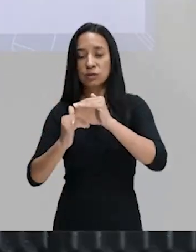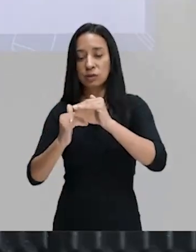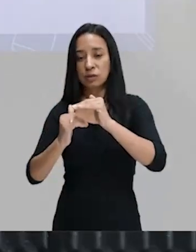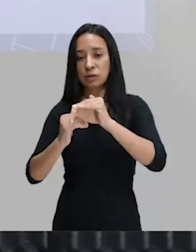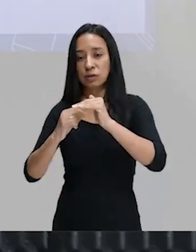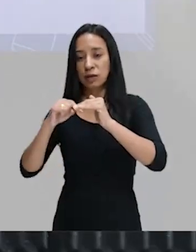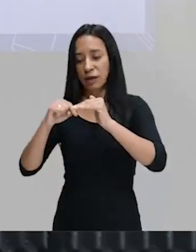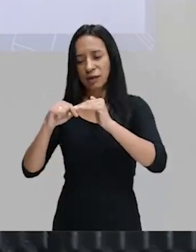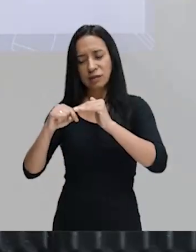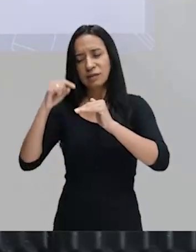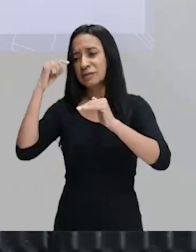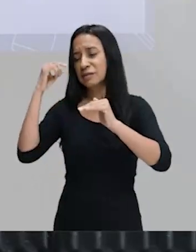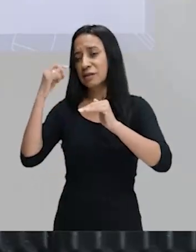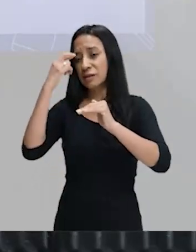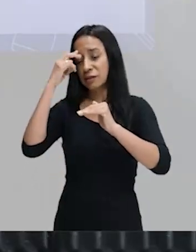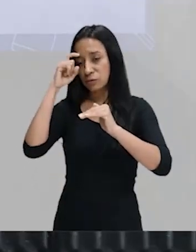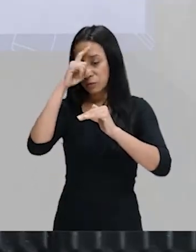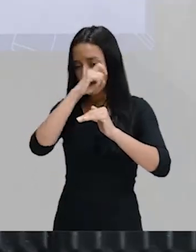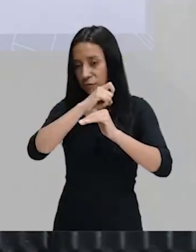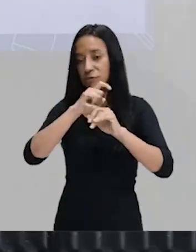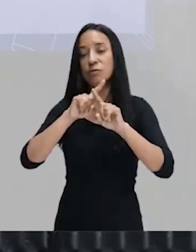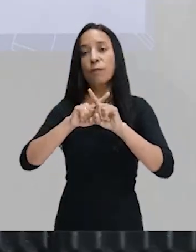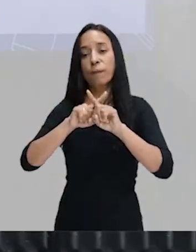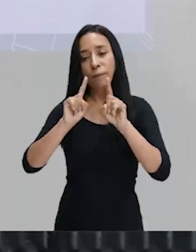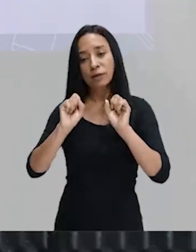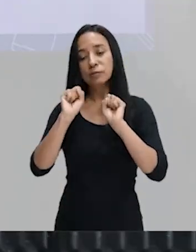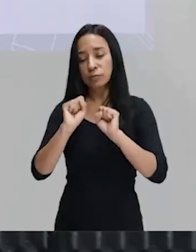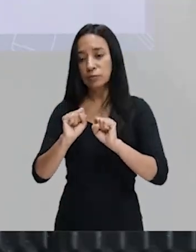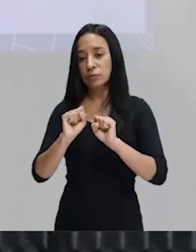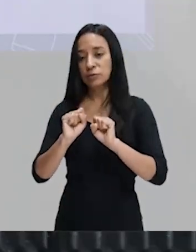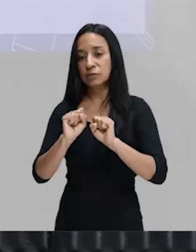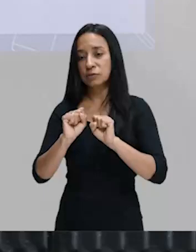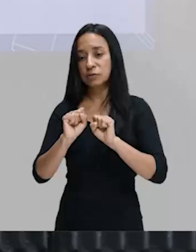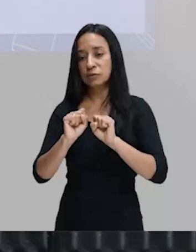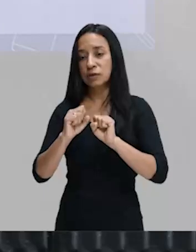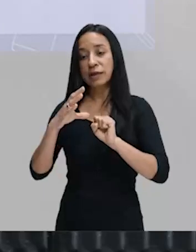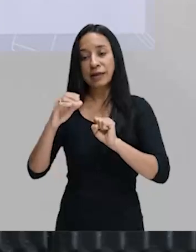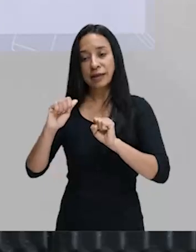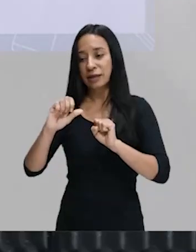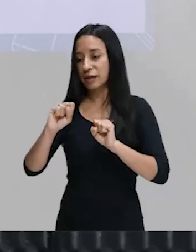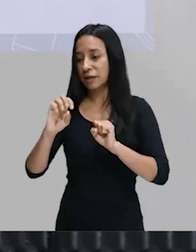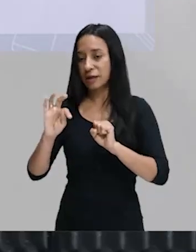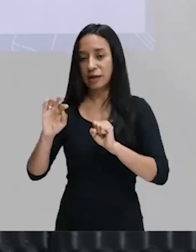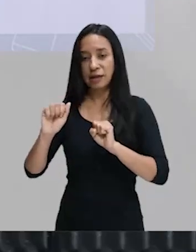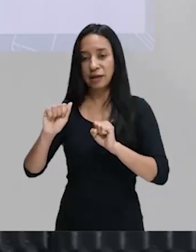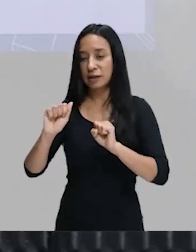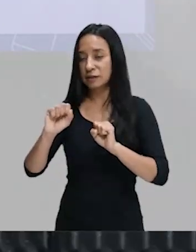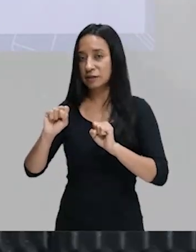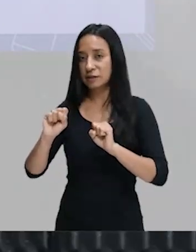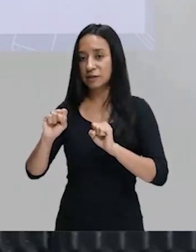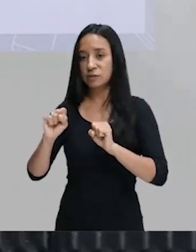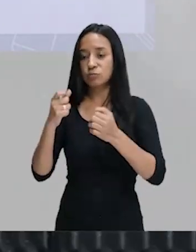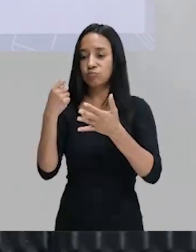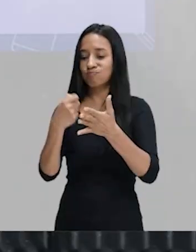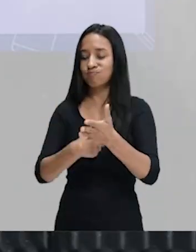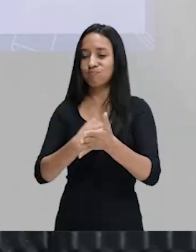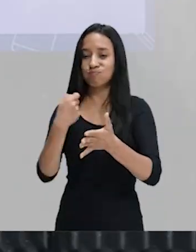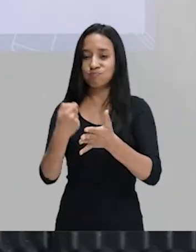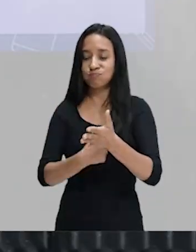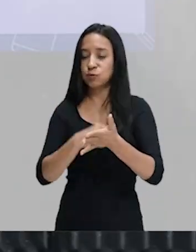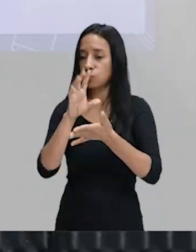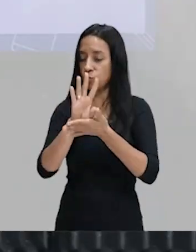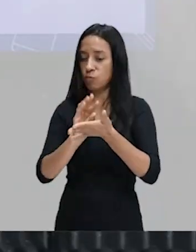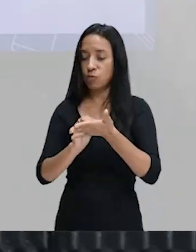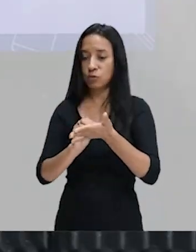isso é difícil, mas pode acontecer. Em castas é praticamente impossível. É muito rígido o modelo